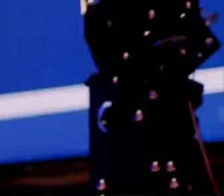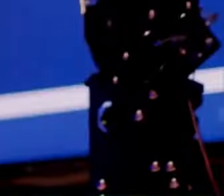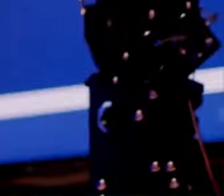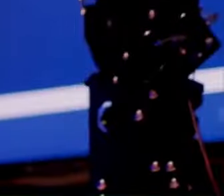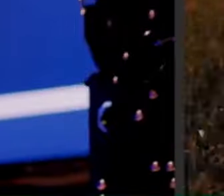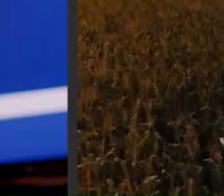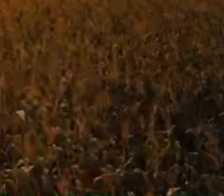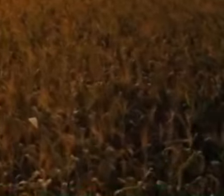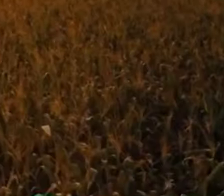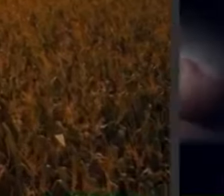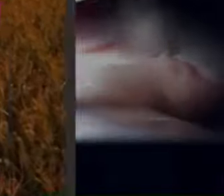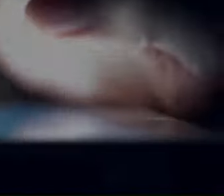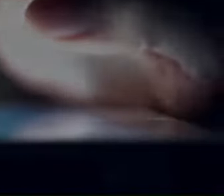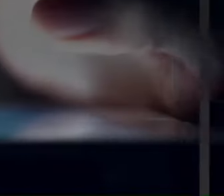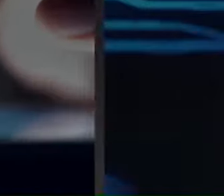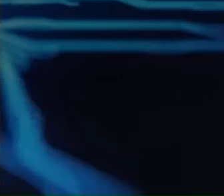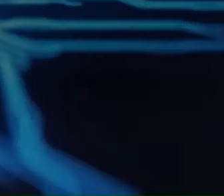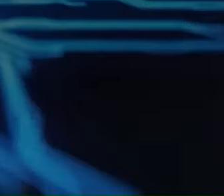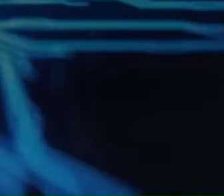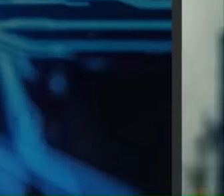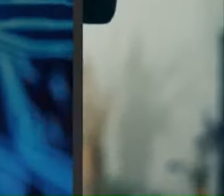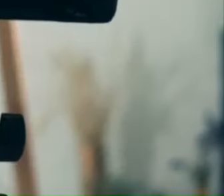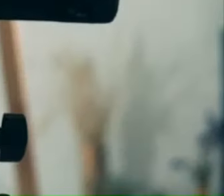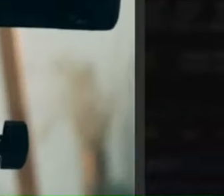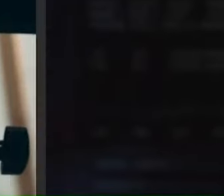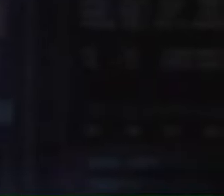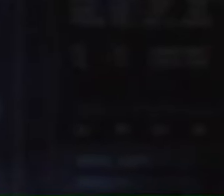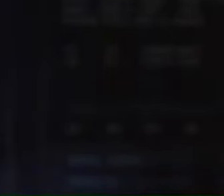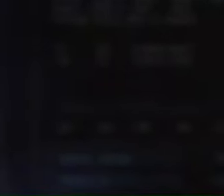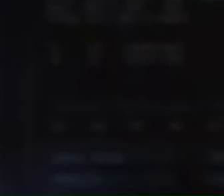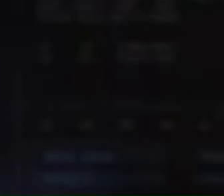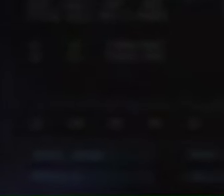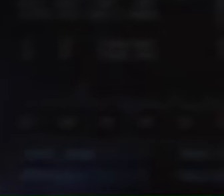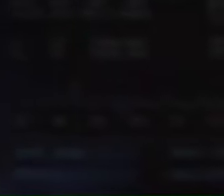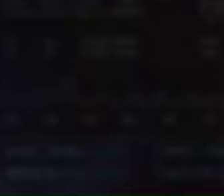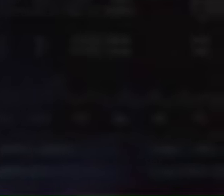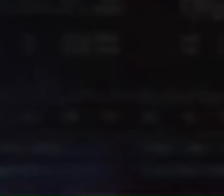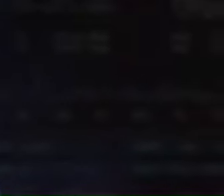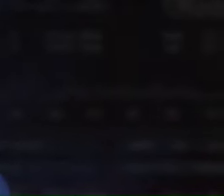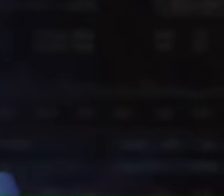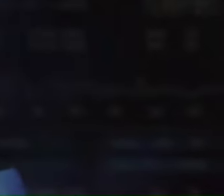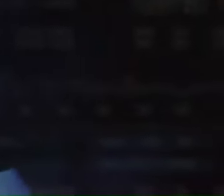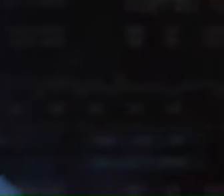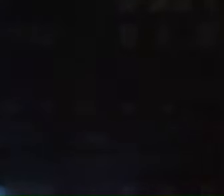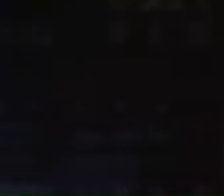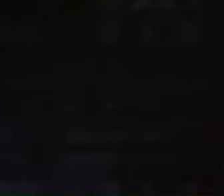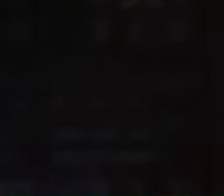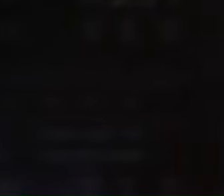Inovar para evoluir. Bradesco.